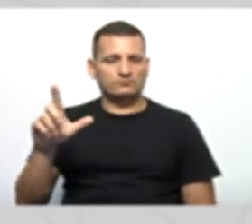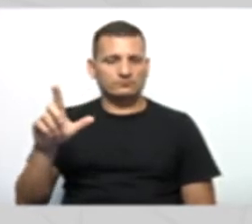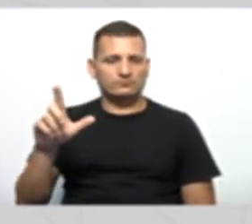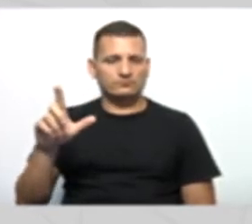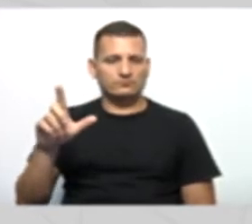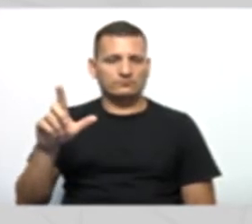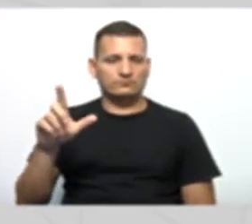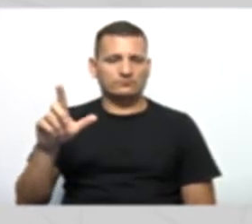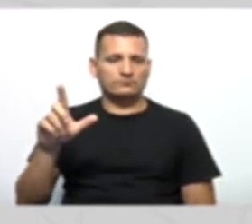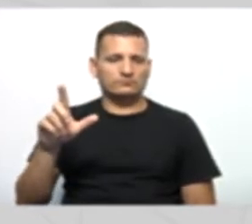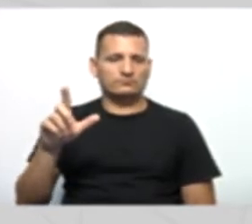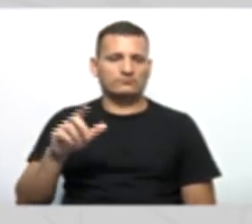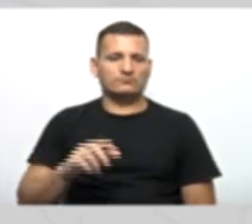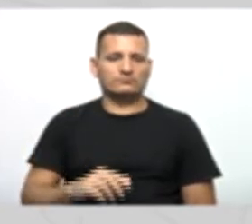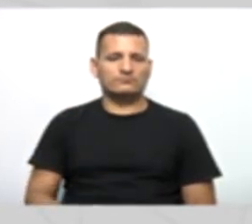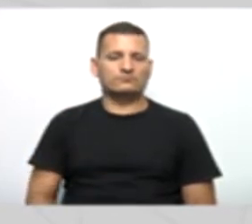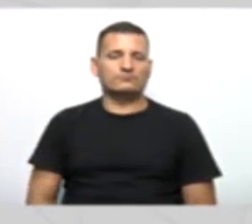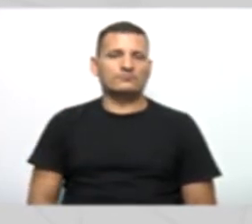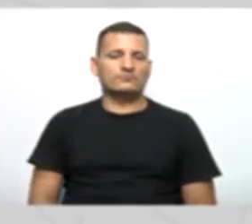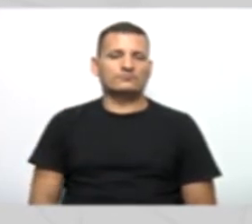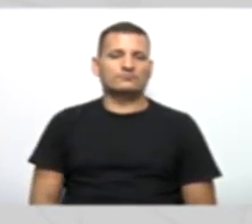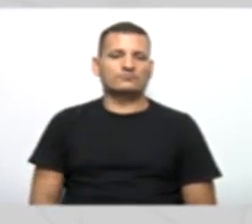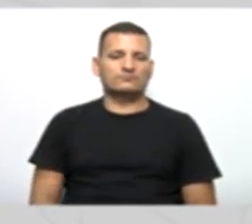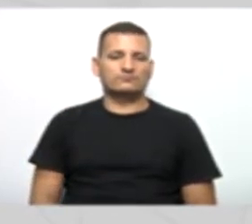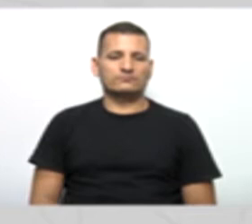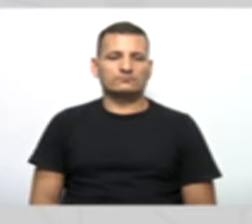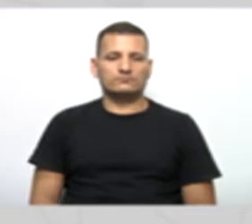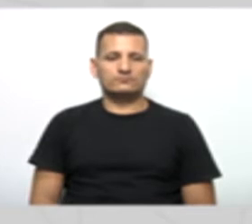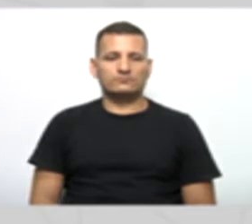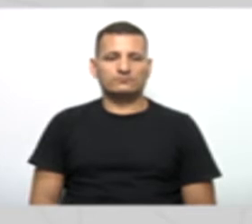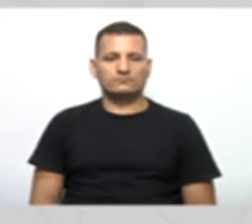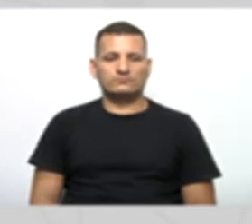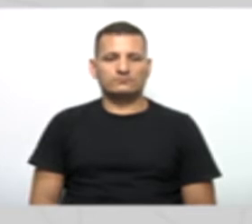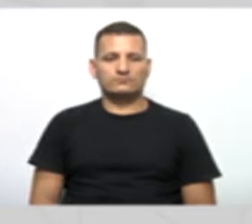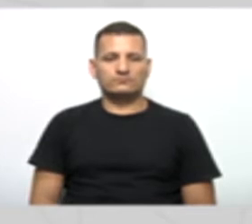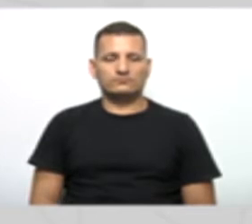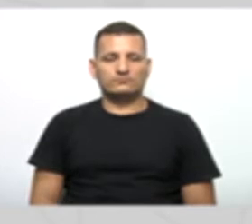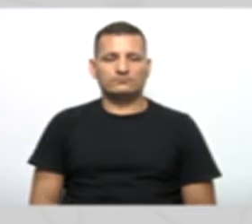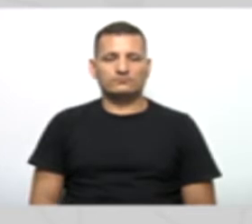permitindo que seja nulo. Mas isso daqui vai depender